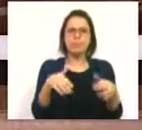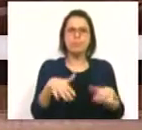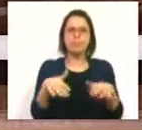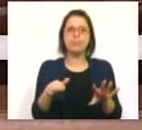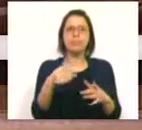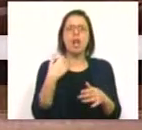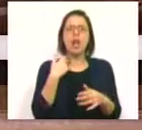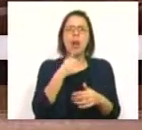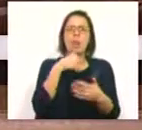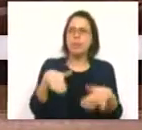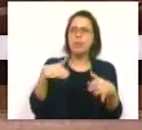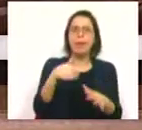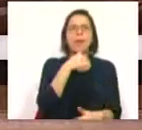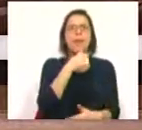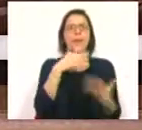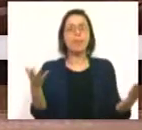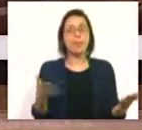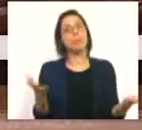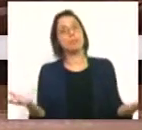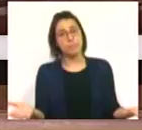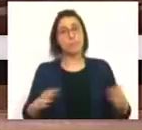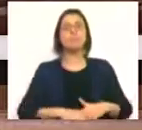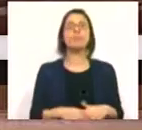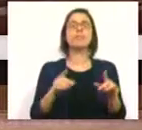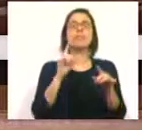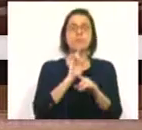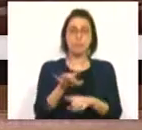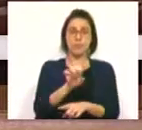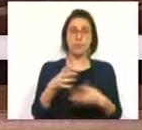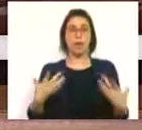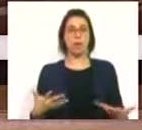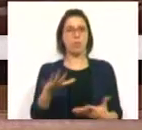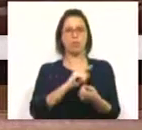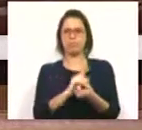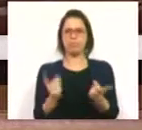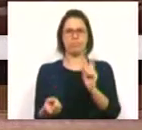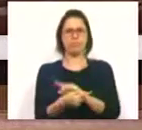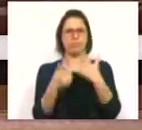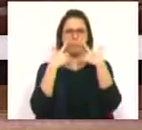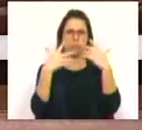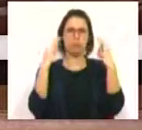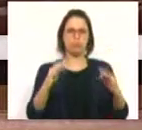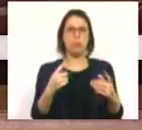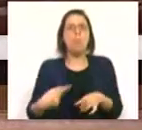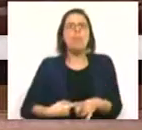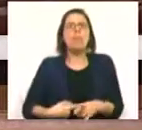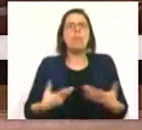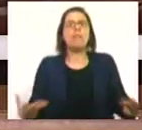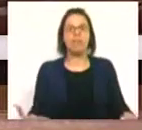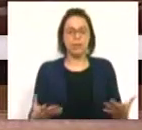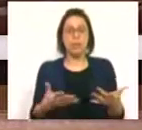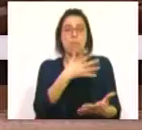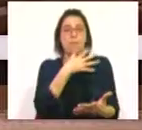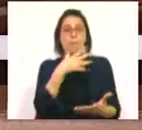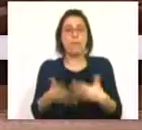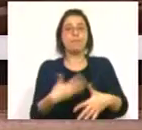dos pequenos proprietários florestais. Para além disso, a atual situação contraria grosseiramente qualquer motivação para as